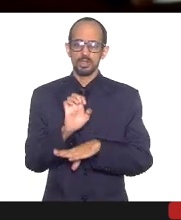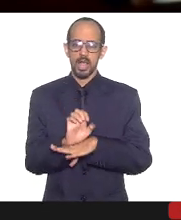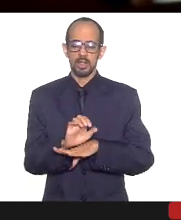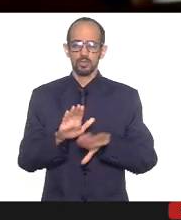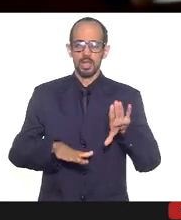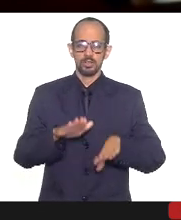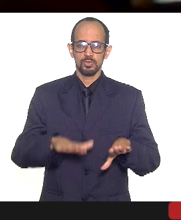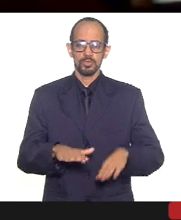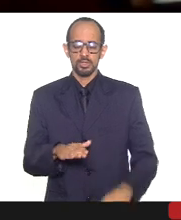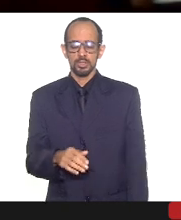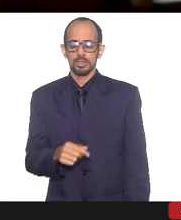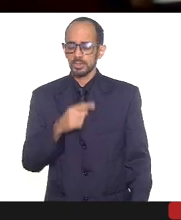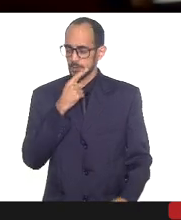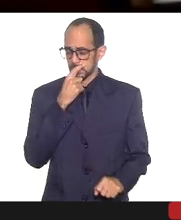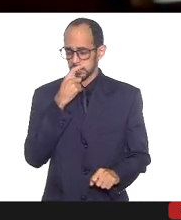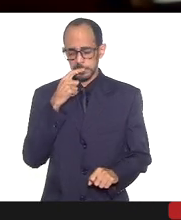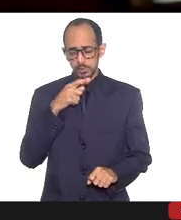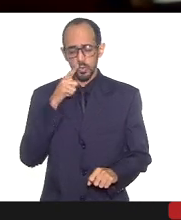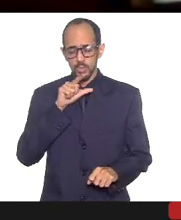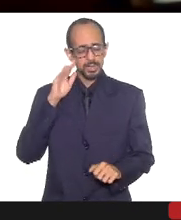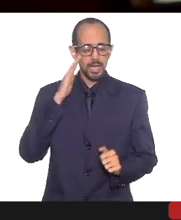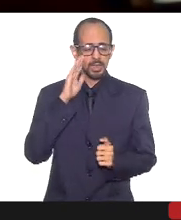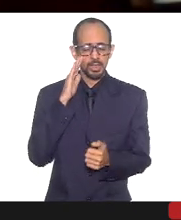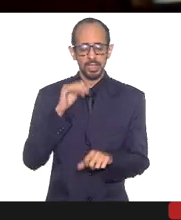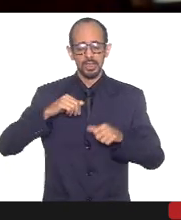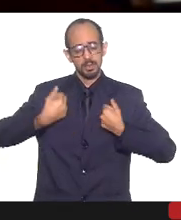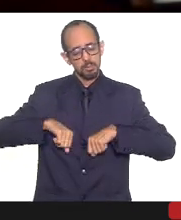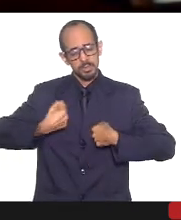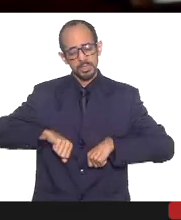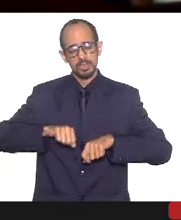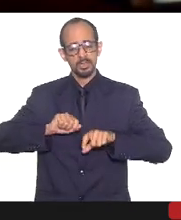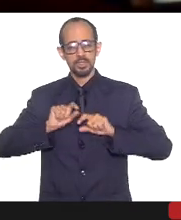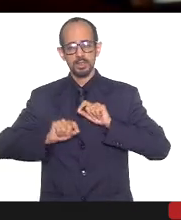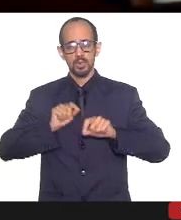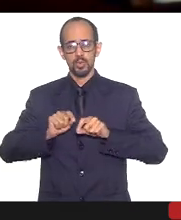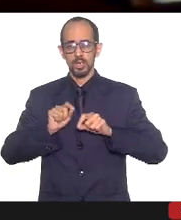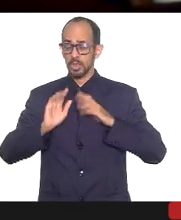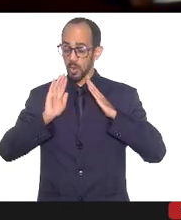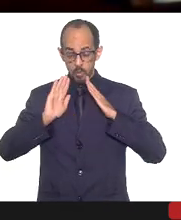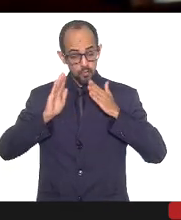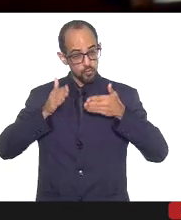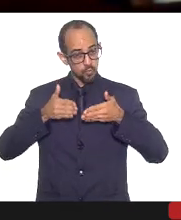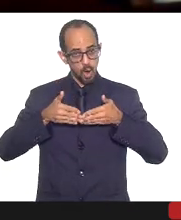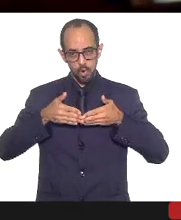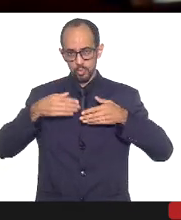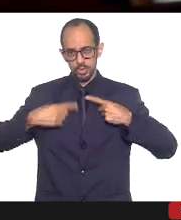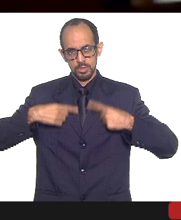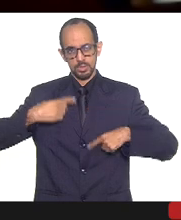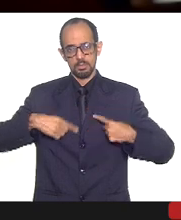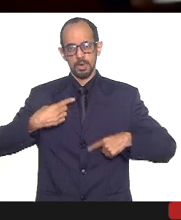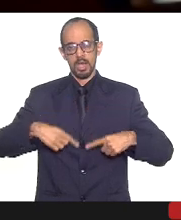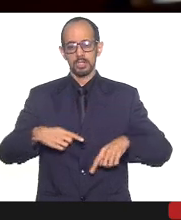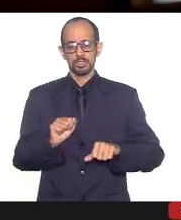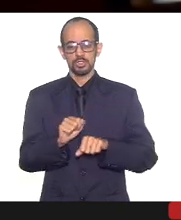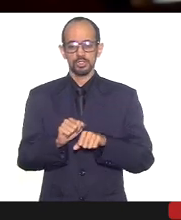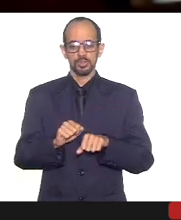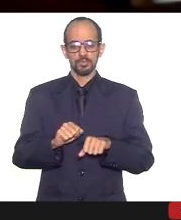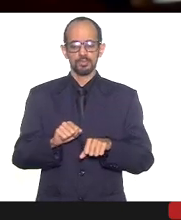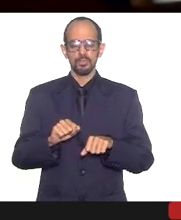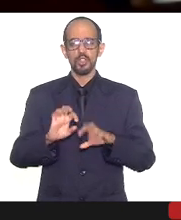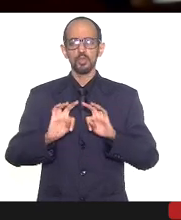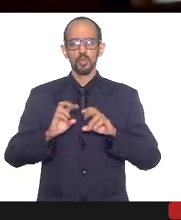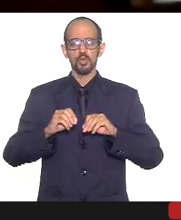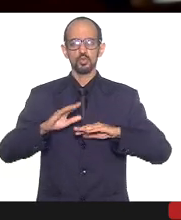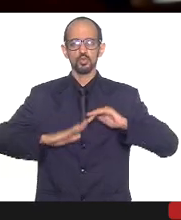não entende que precisa cada vez mais colocar na centralidade desse debate, nesse momento, né, os